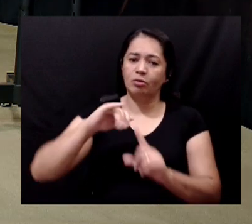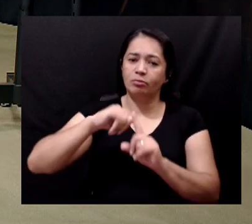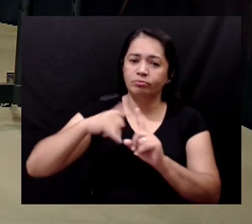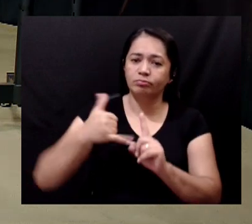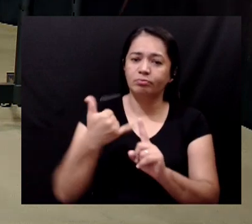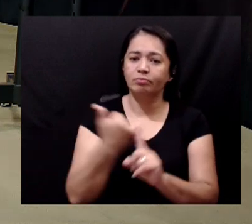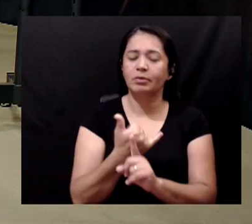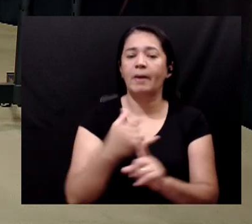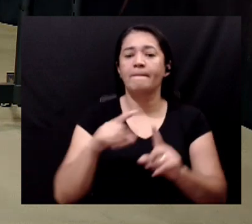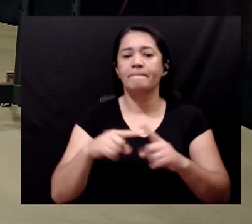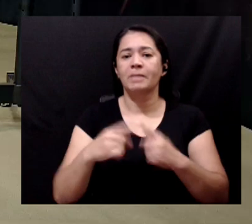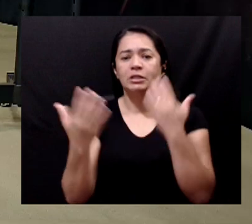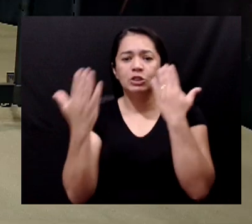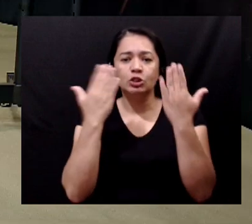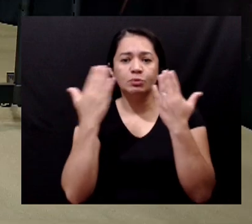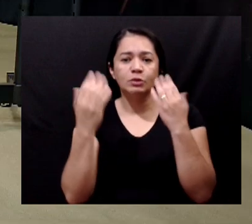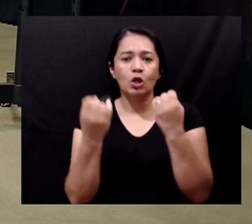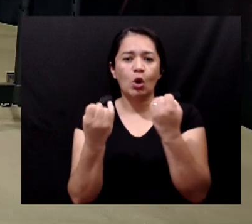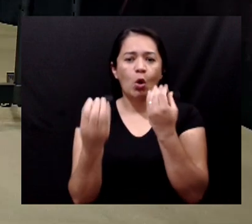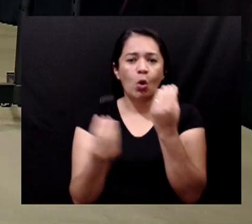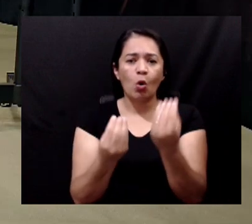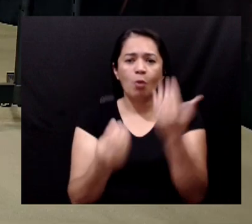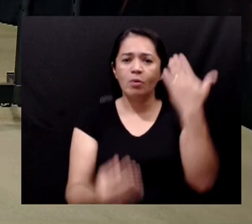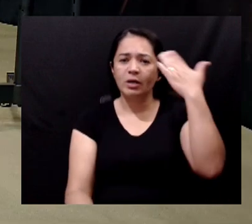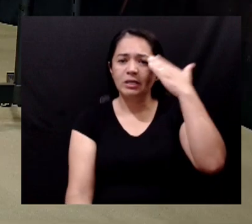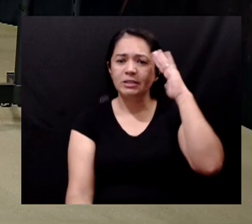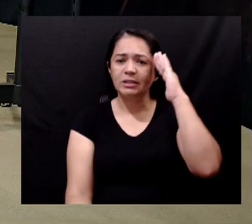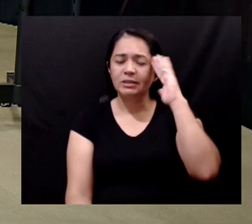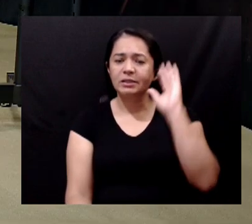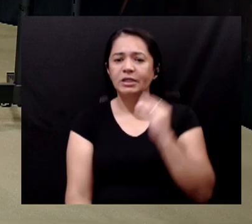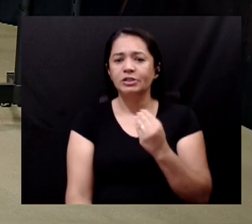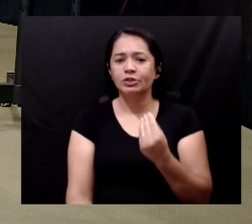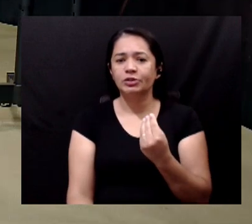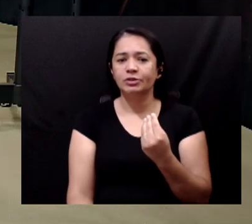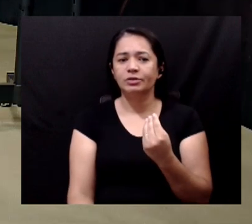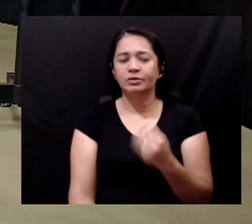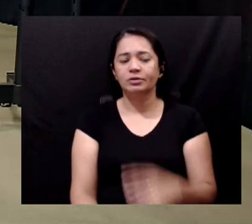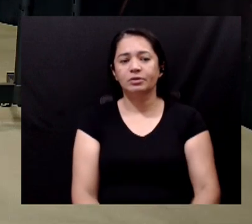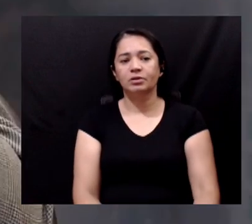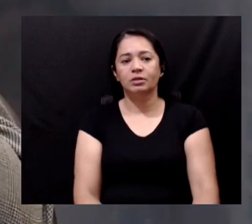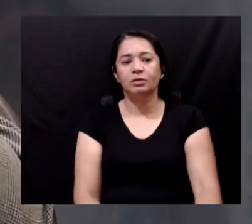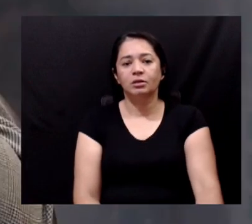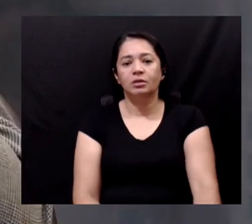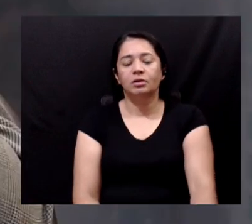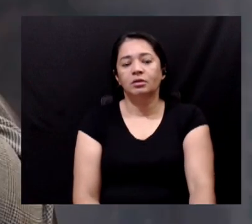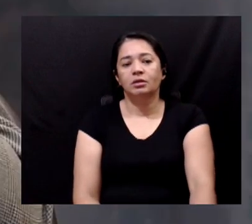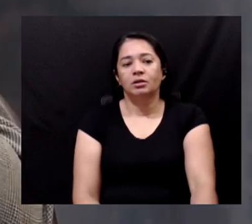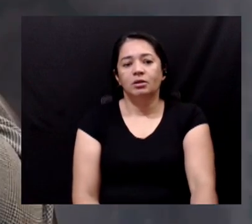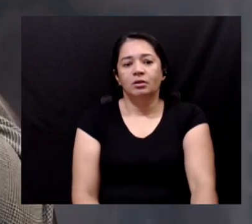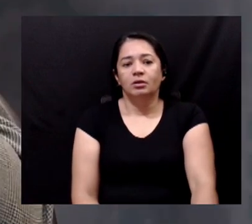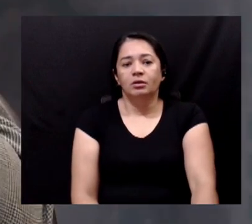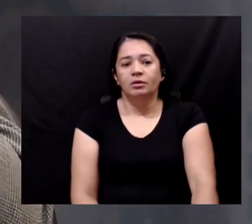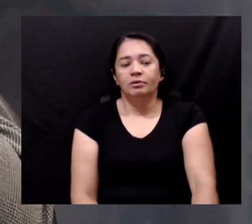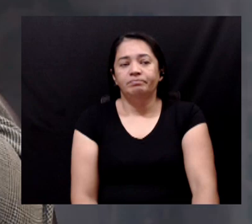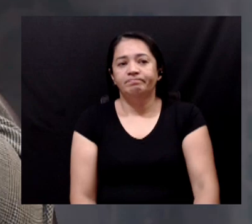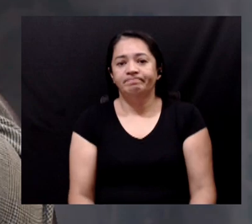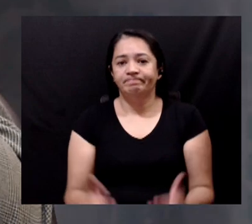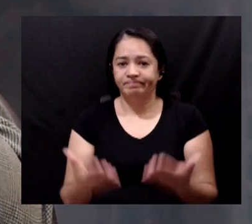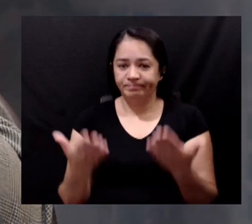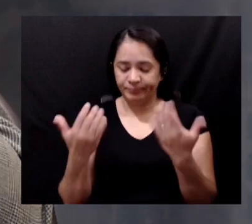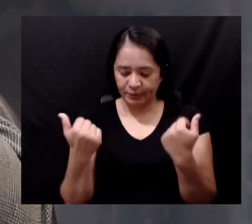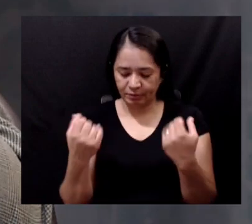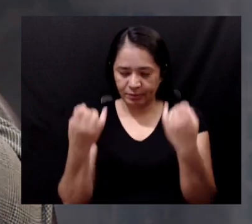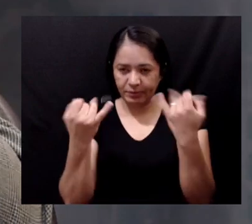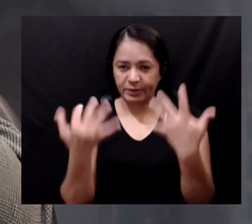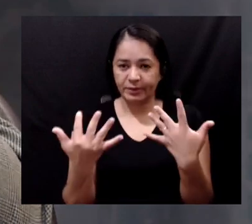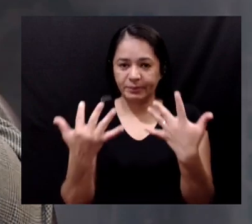é que a gente entende o que é brincadeira É, saudável e o que é prática perigosa? vamos fazer um link então, né, da a